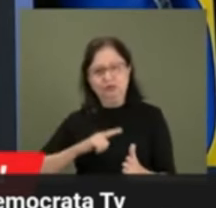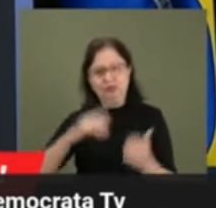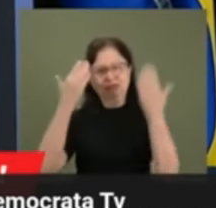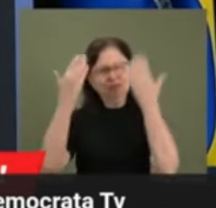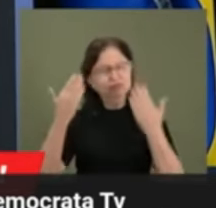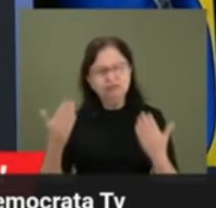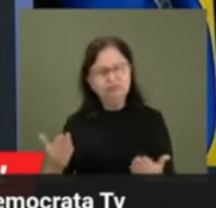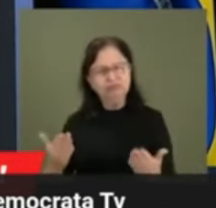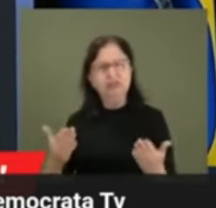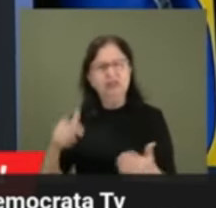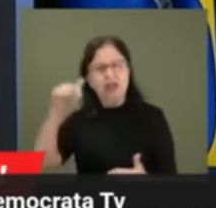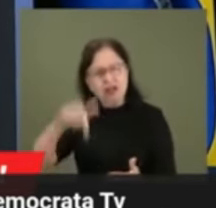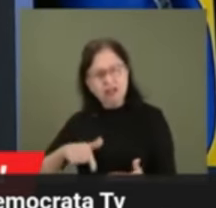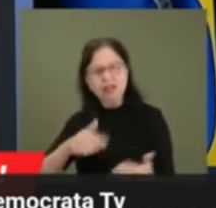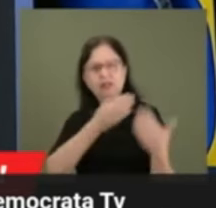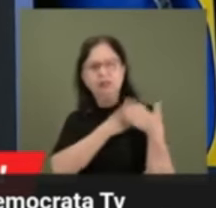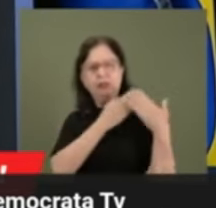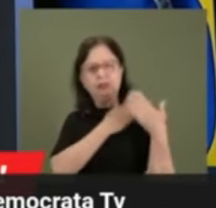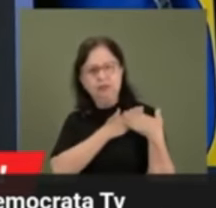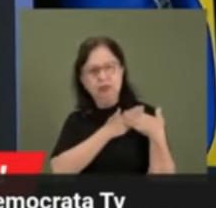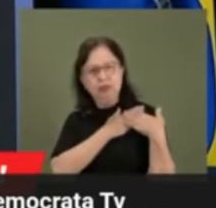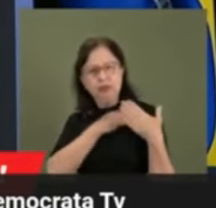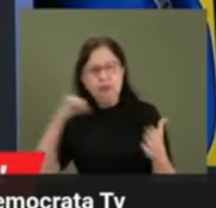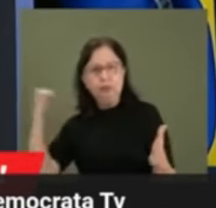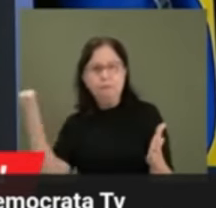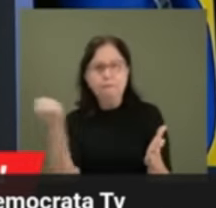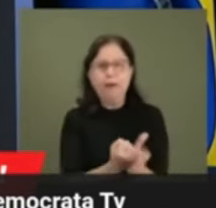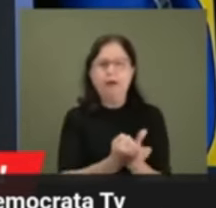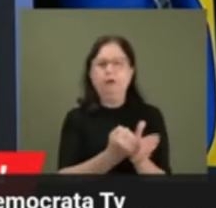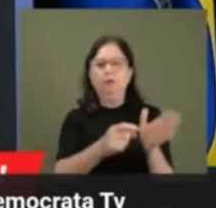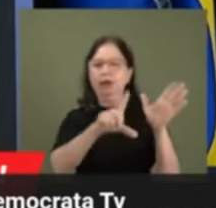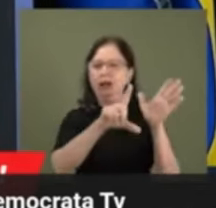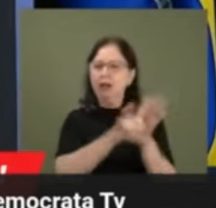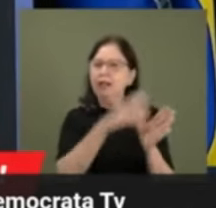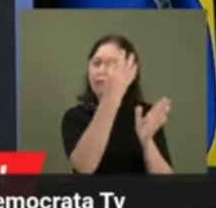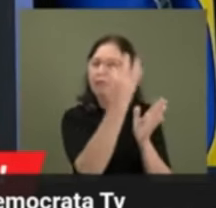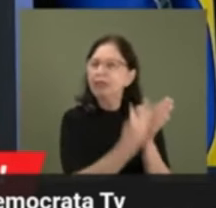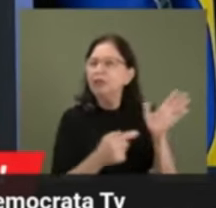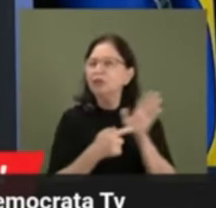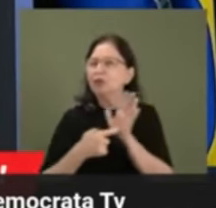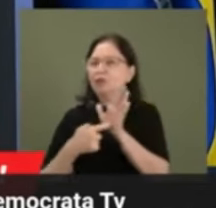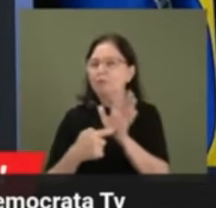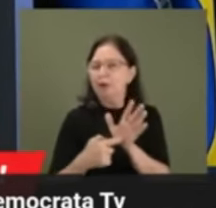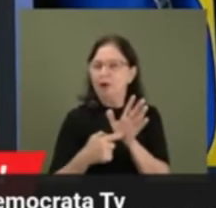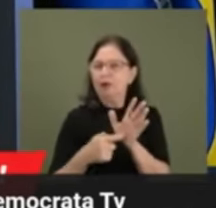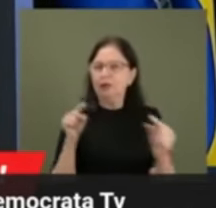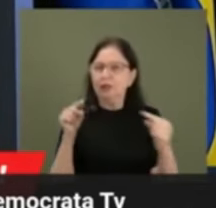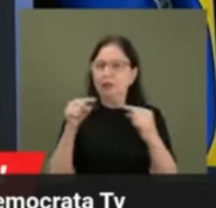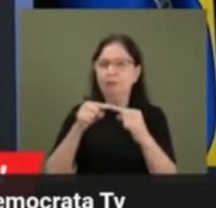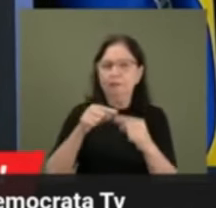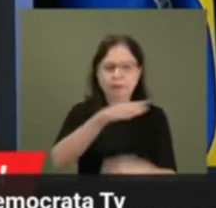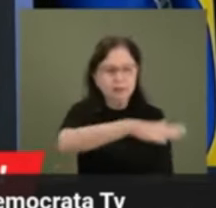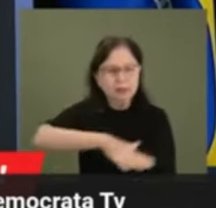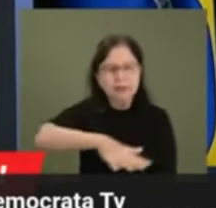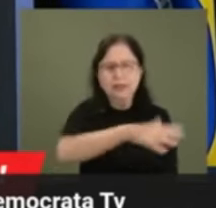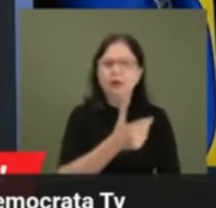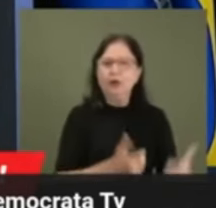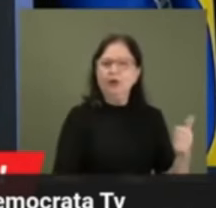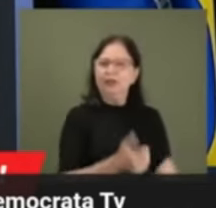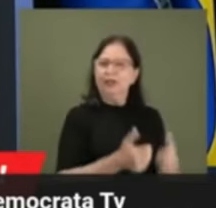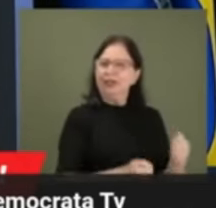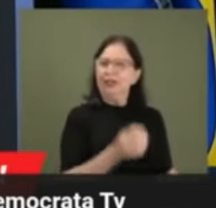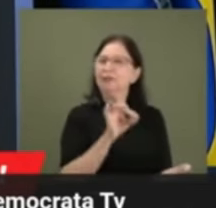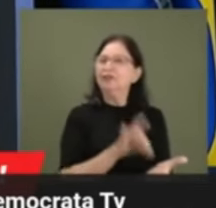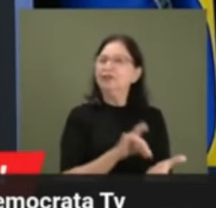de games verdadeiro aquele que fala do setor e nesse sentido eu quero dizer aos senhoras senadores aos senhores